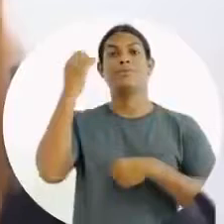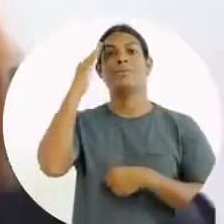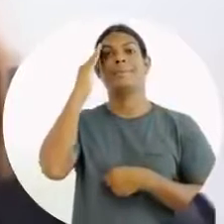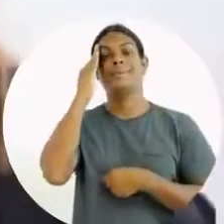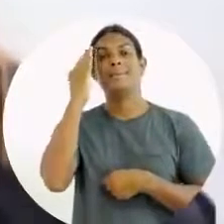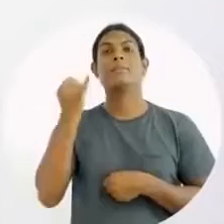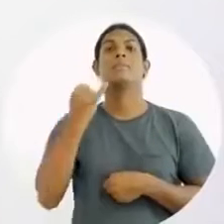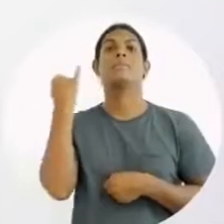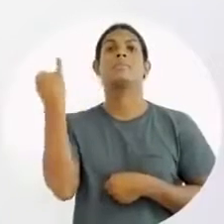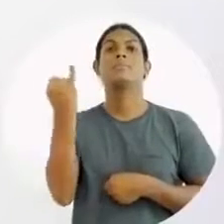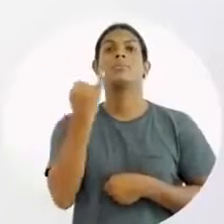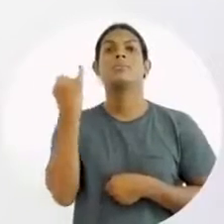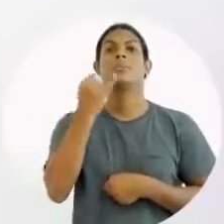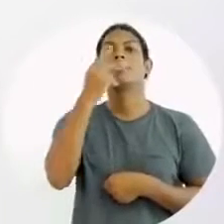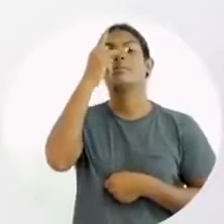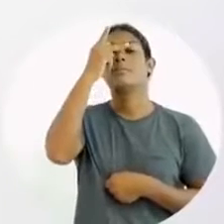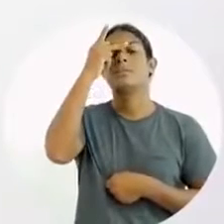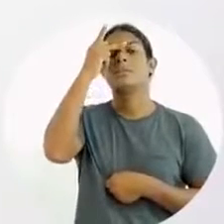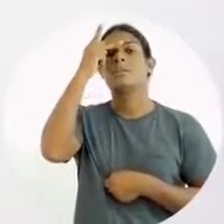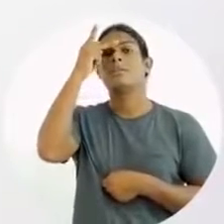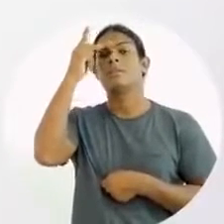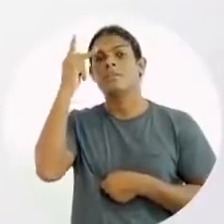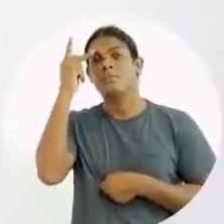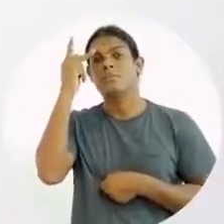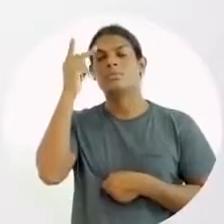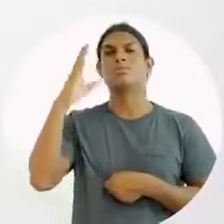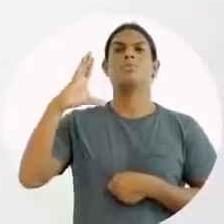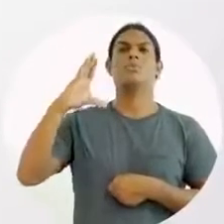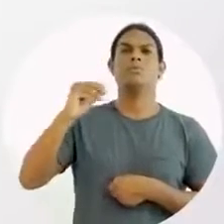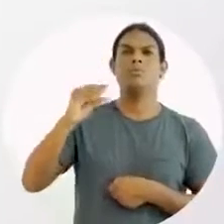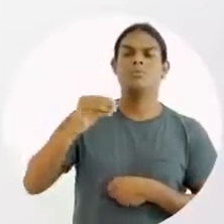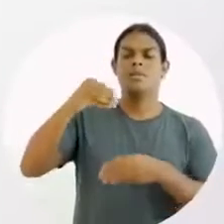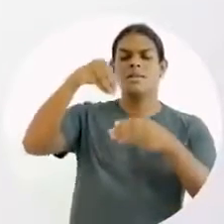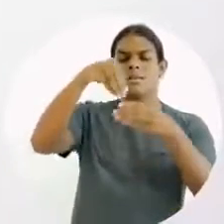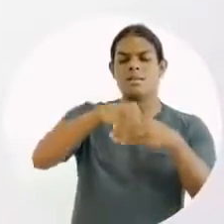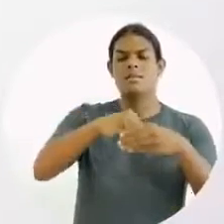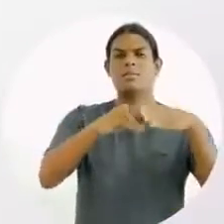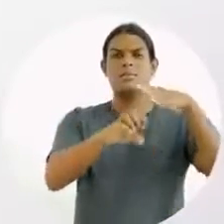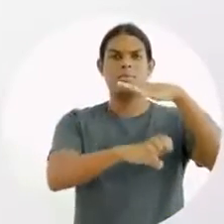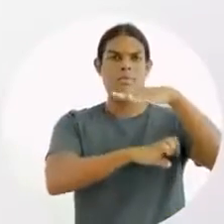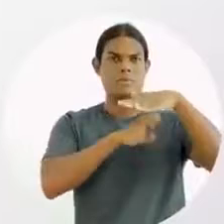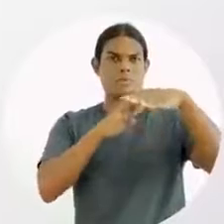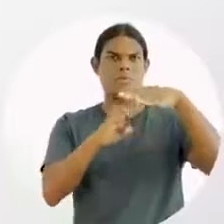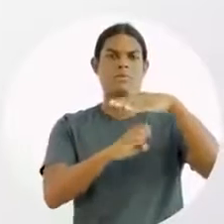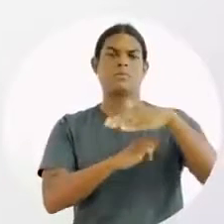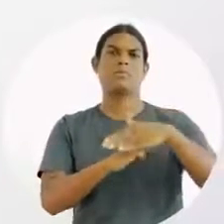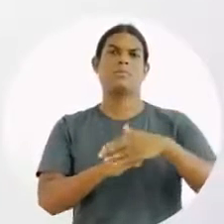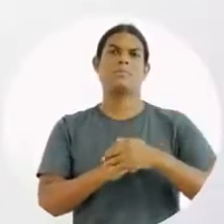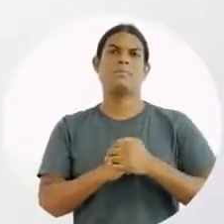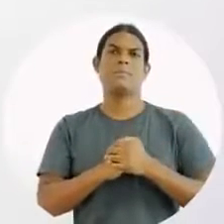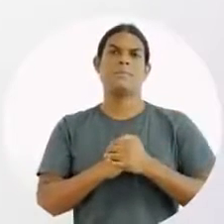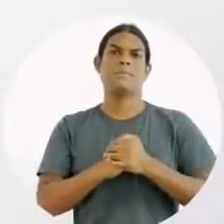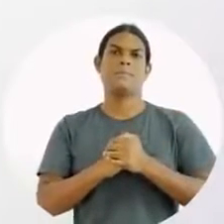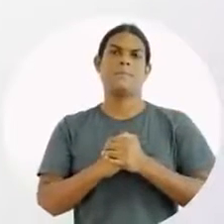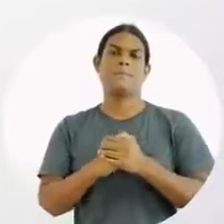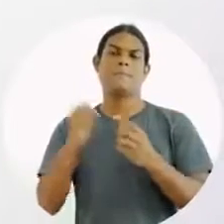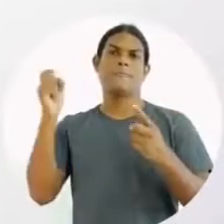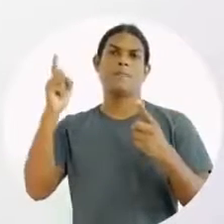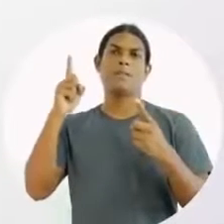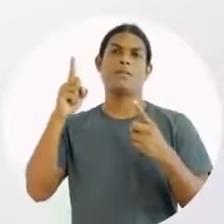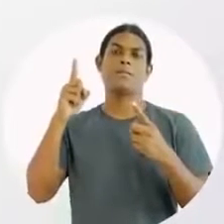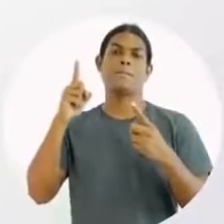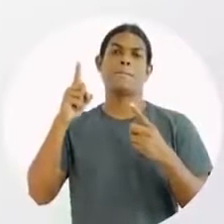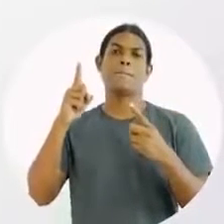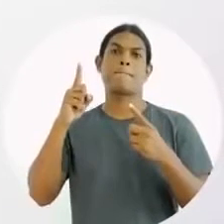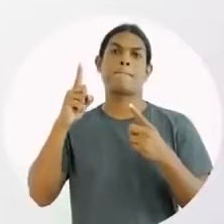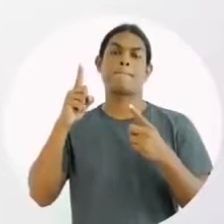dessas pessoas, dos seus funcionários, dos seus colaboradores dentro das organizações. Um ponto muito importante